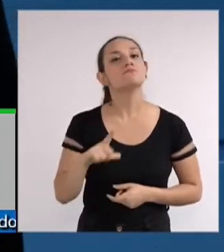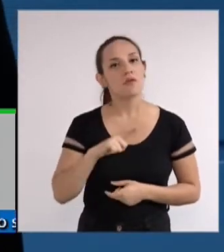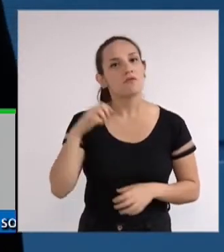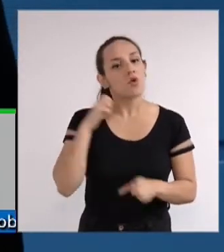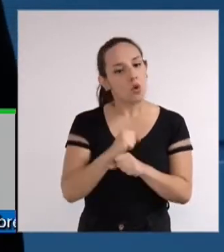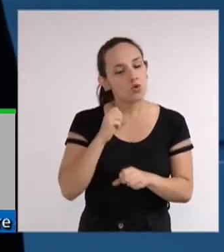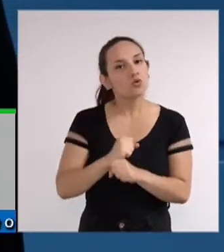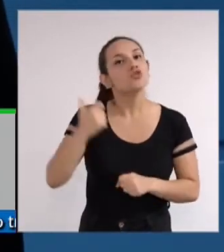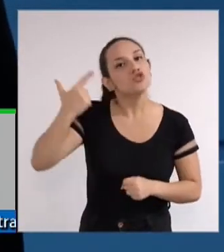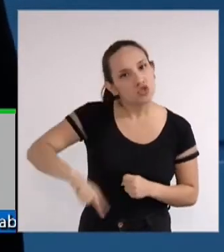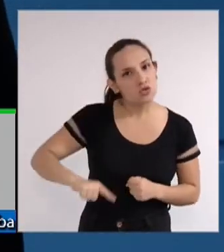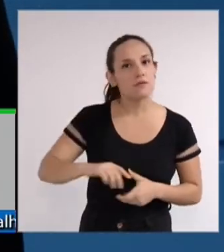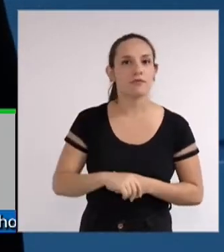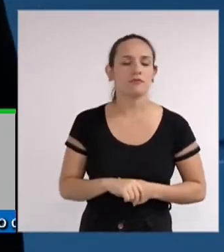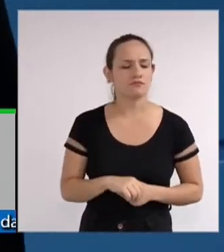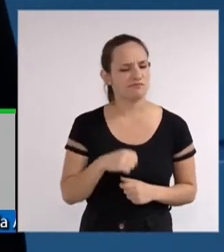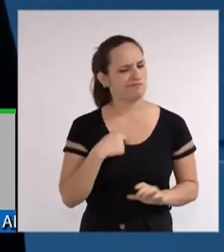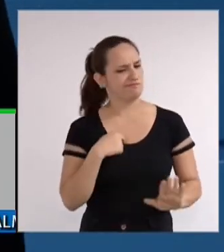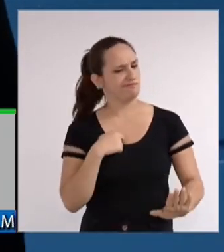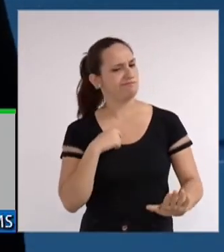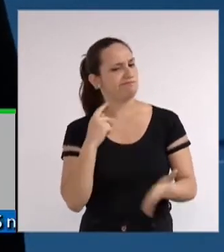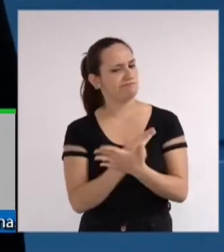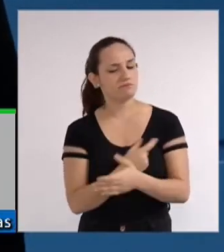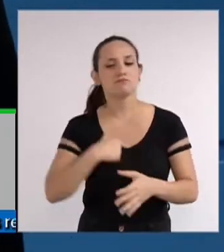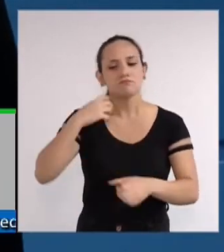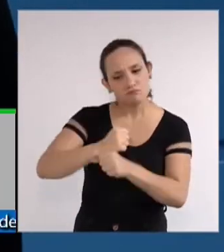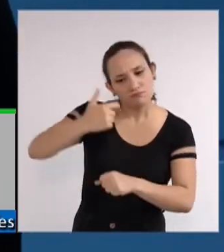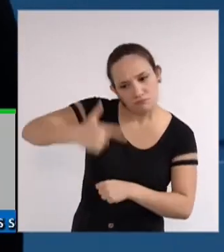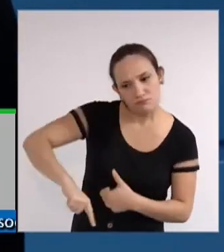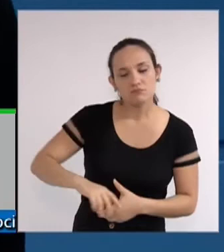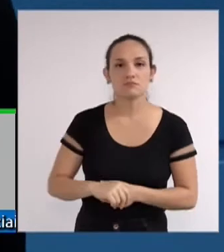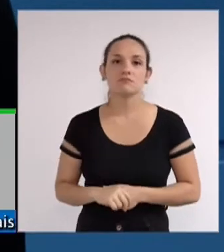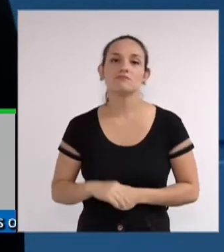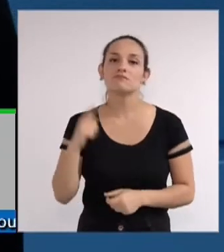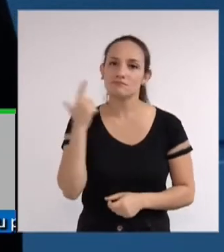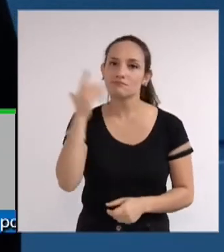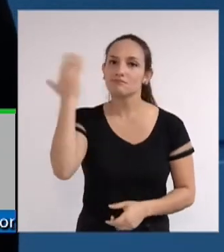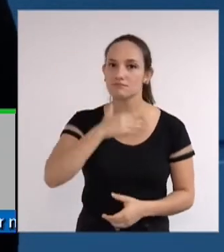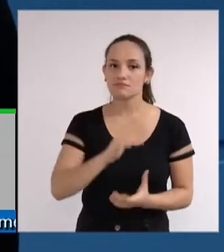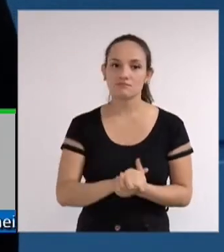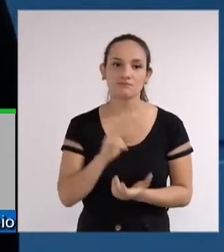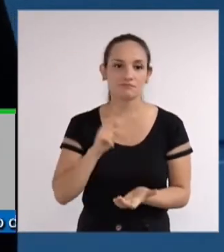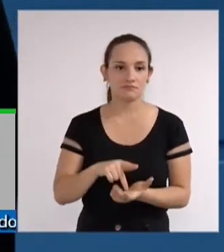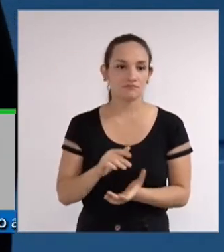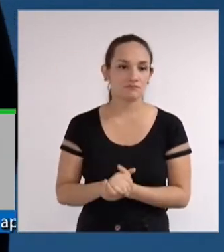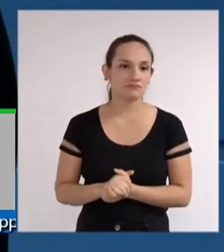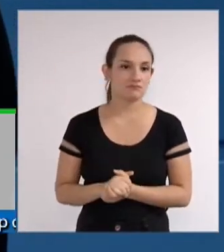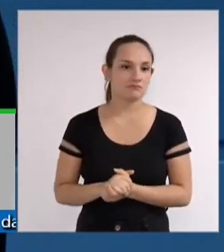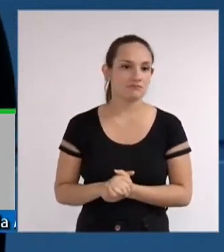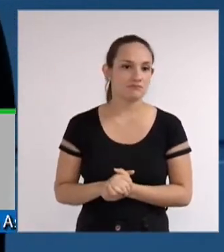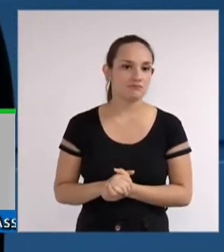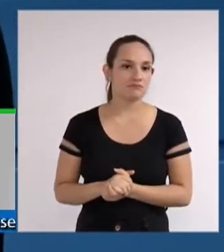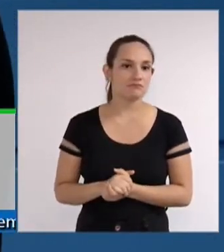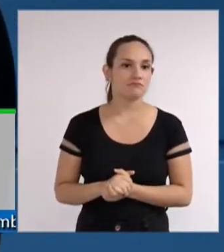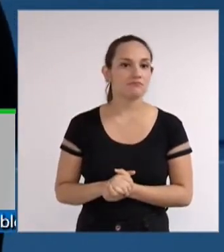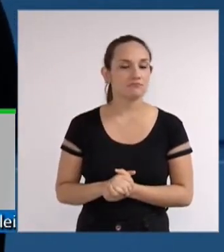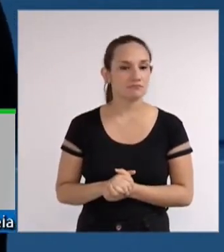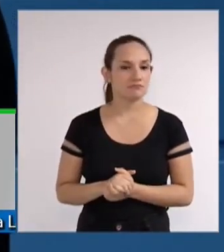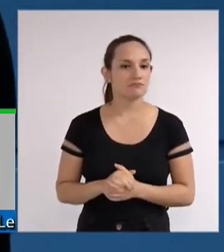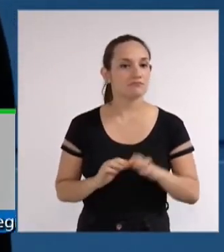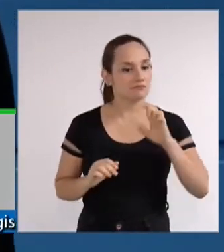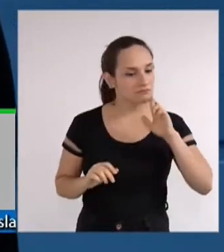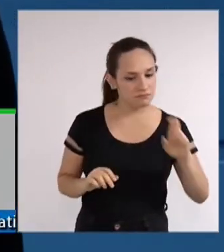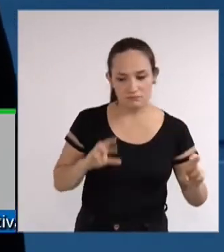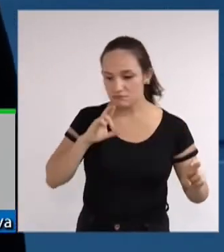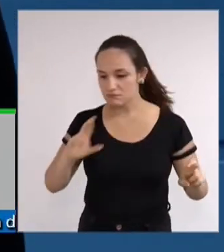votos no Estado. E lá conseguiu provar que o resultado não era como